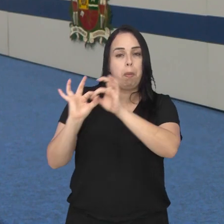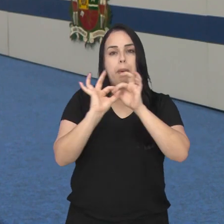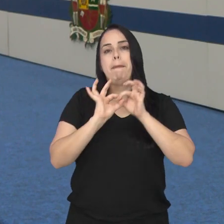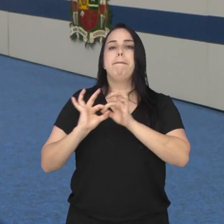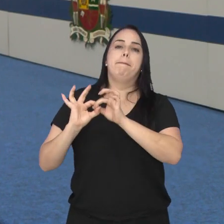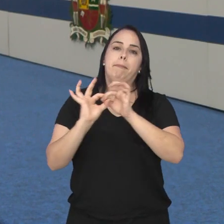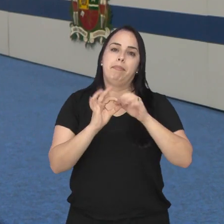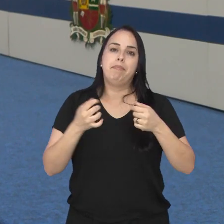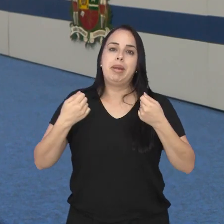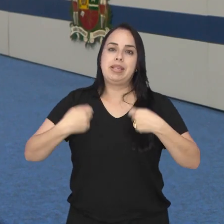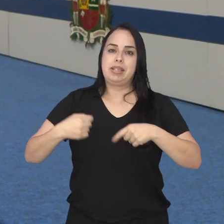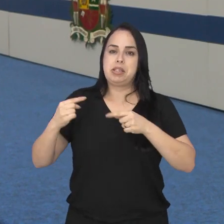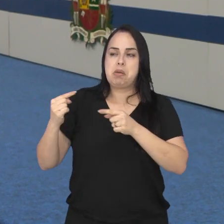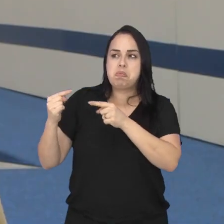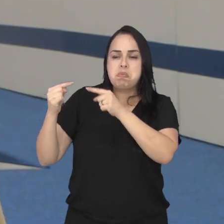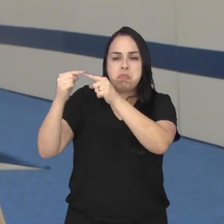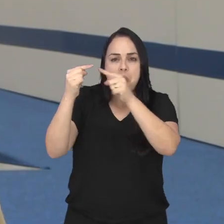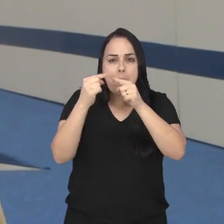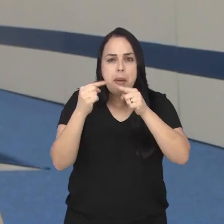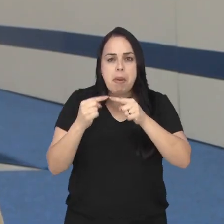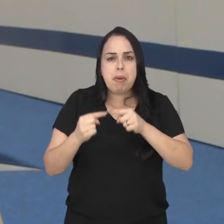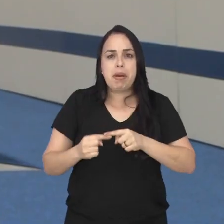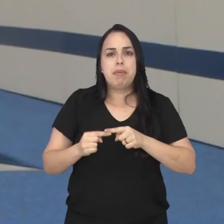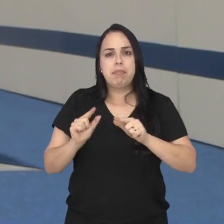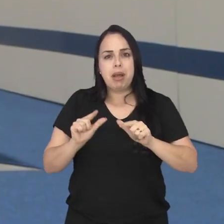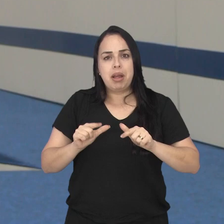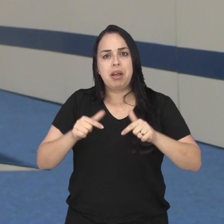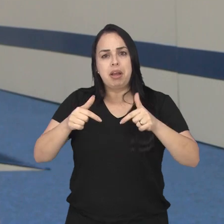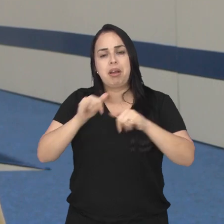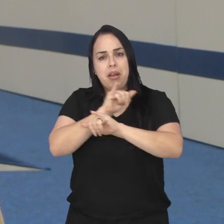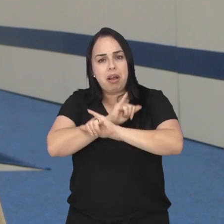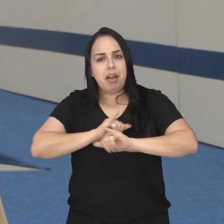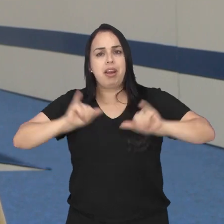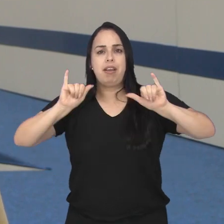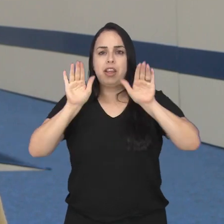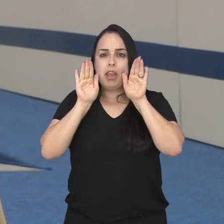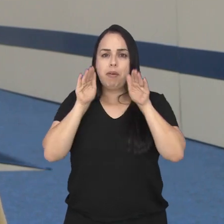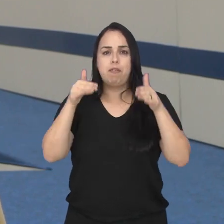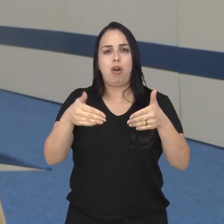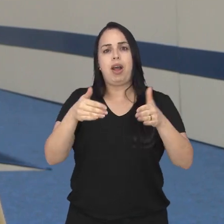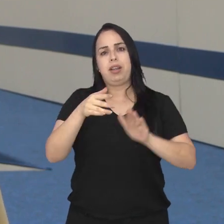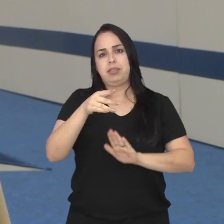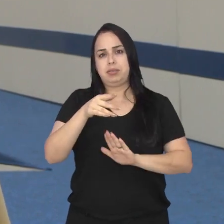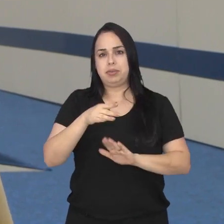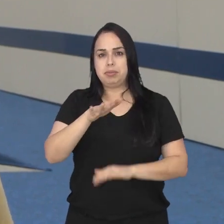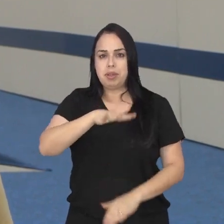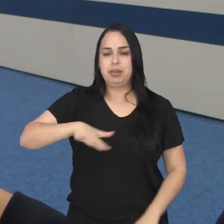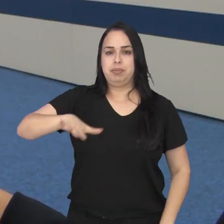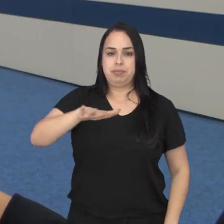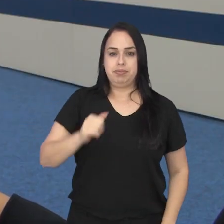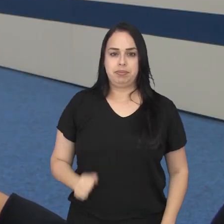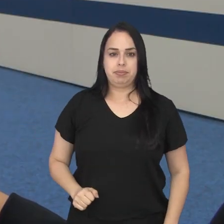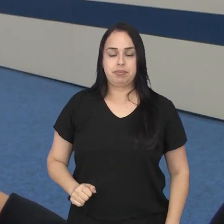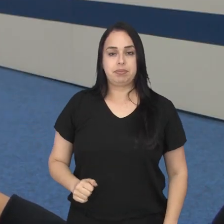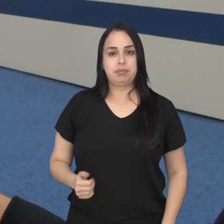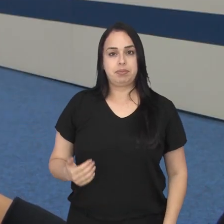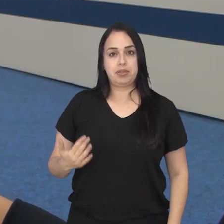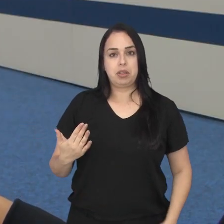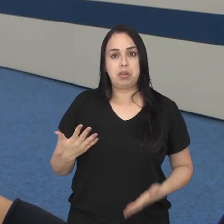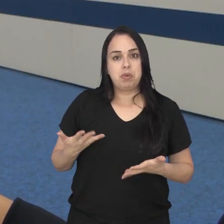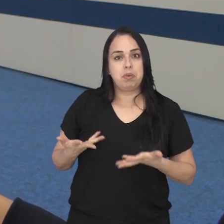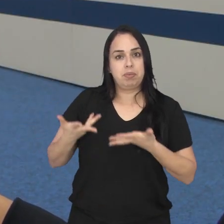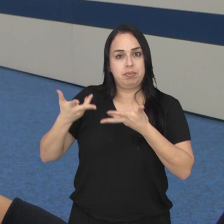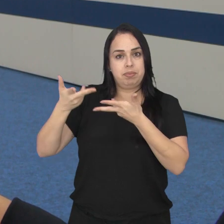poderes atua em consonância na elaboração de campanhas e projetos voltados para causa nós recentemente